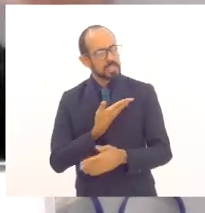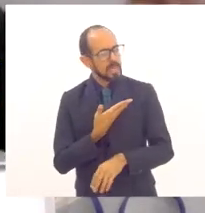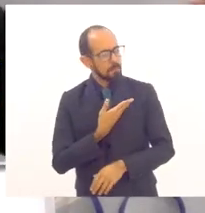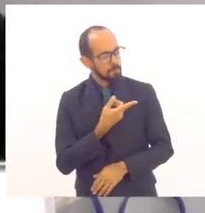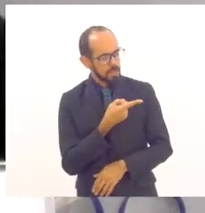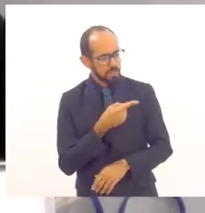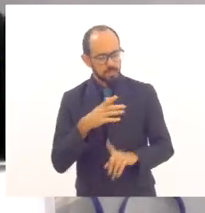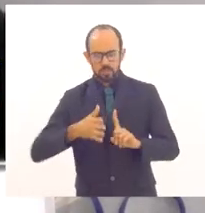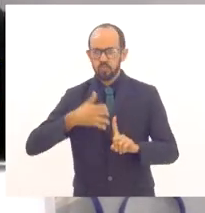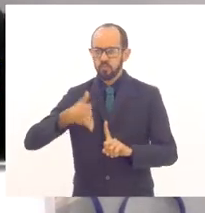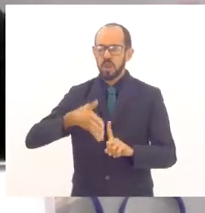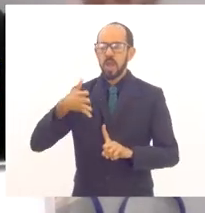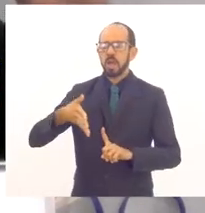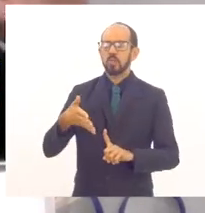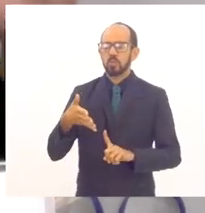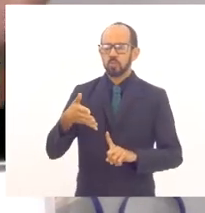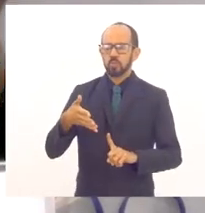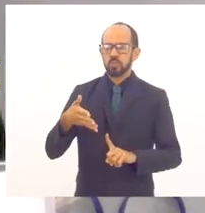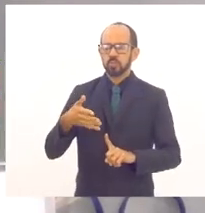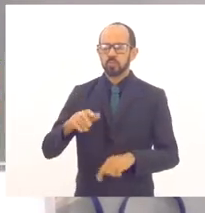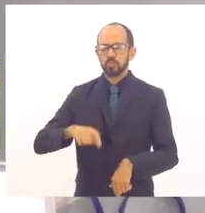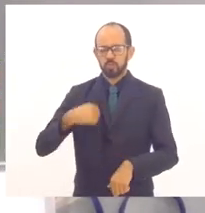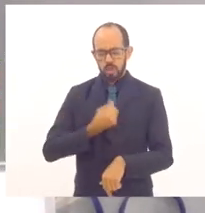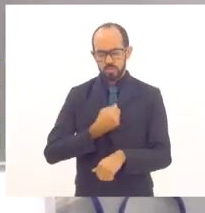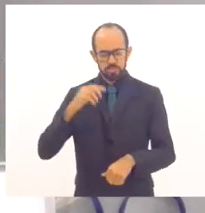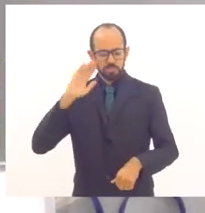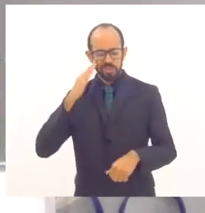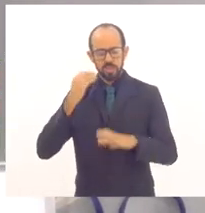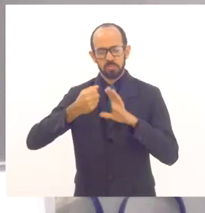que a gente entende o caráter